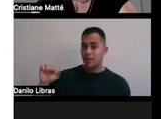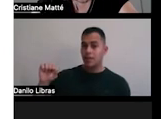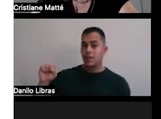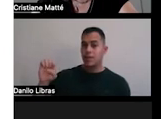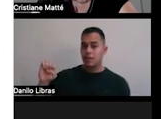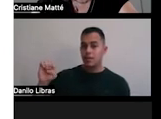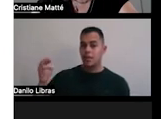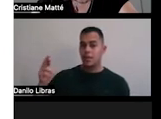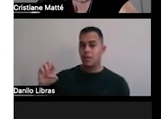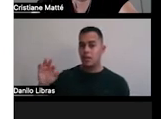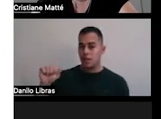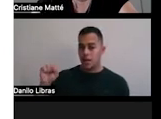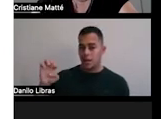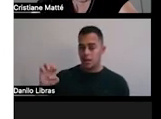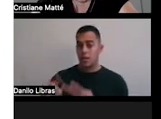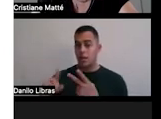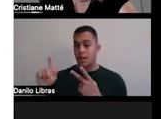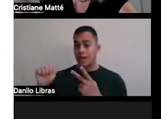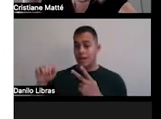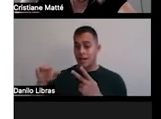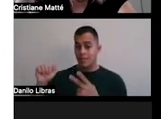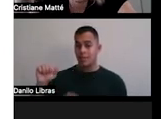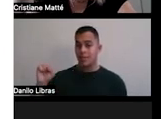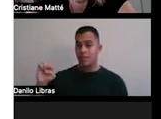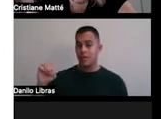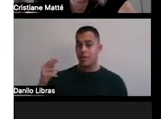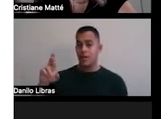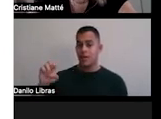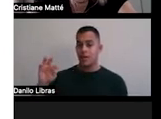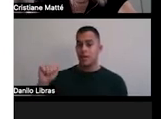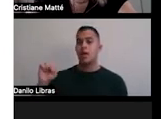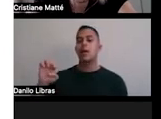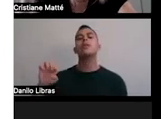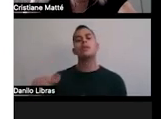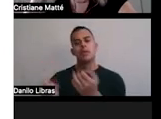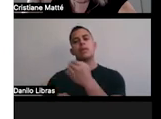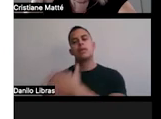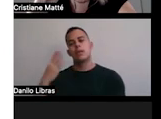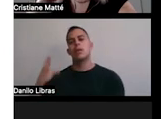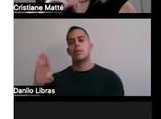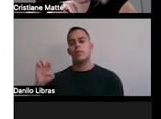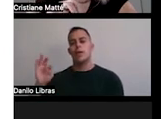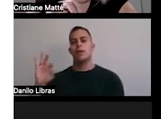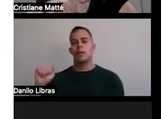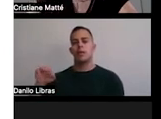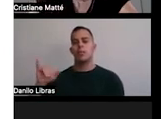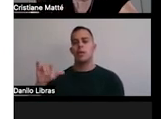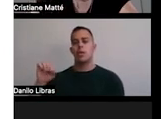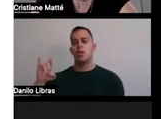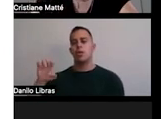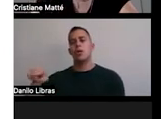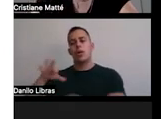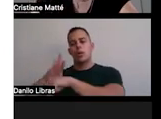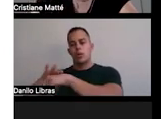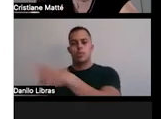uma gama-secretase, aí a gente forma o peptídeo beta-amiloide causador da doença de Alzheimer. Ele